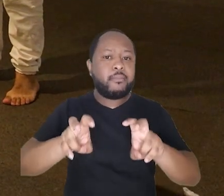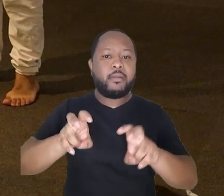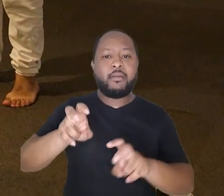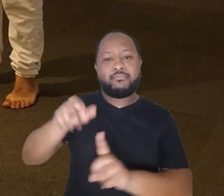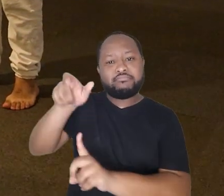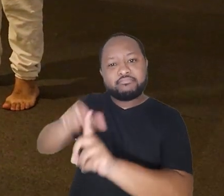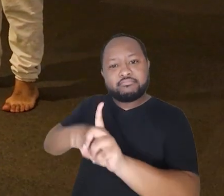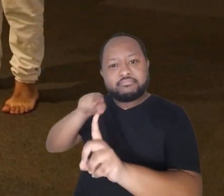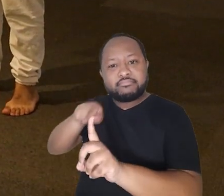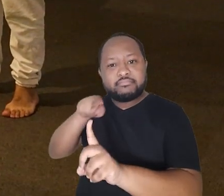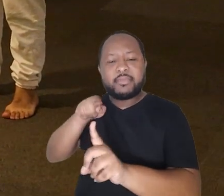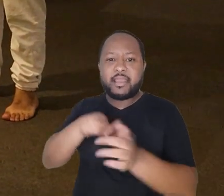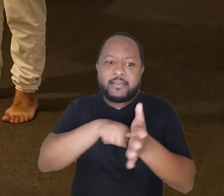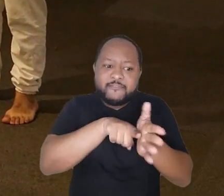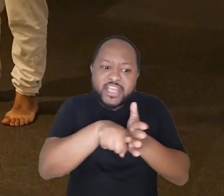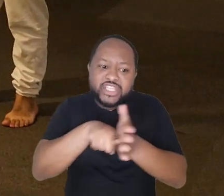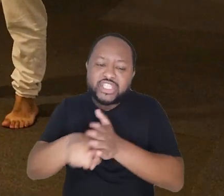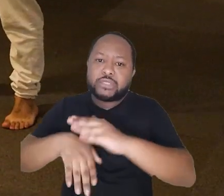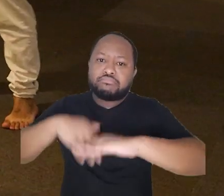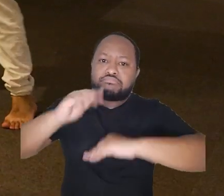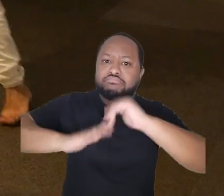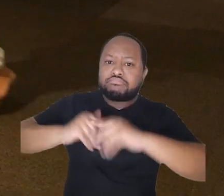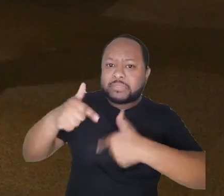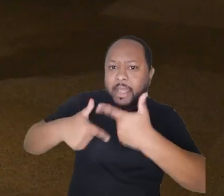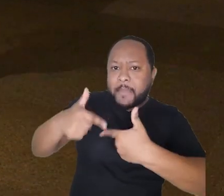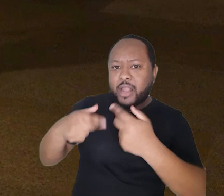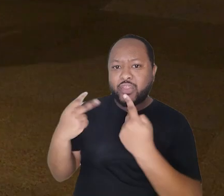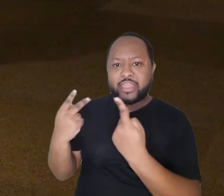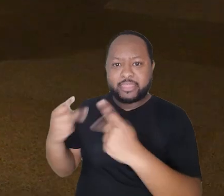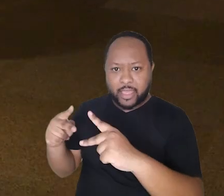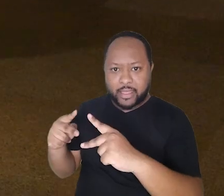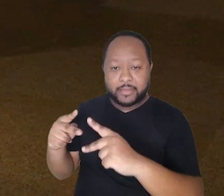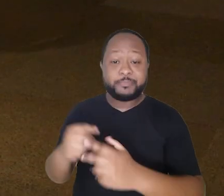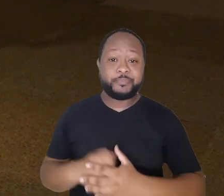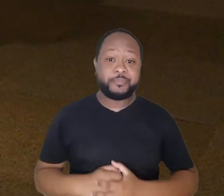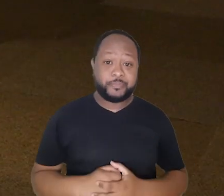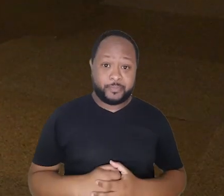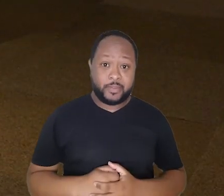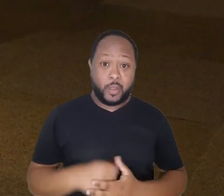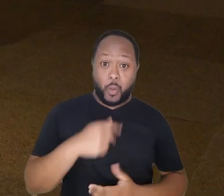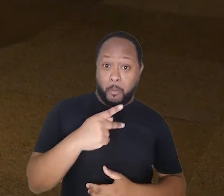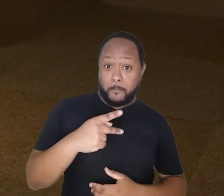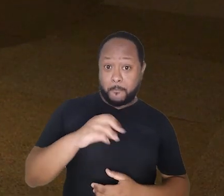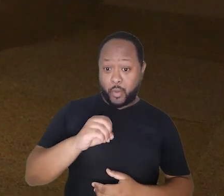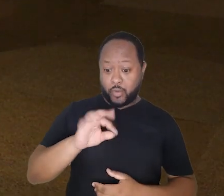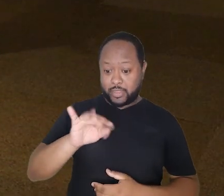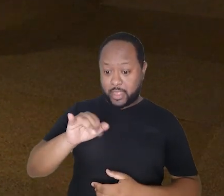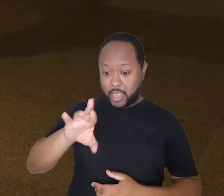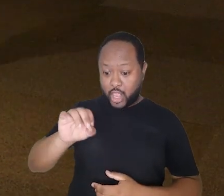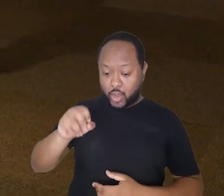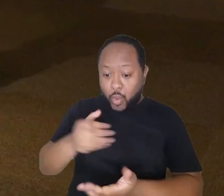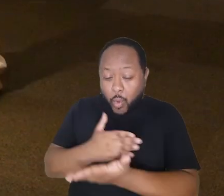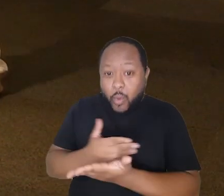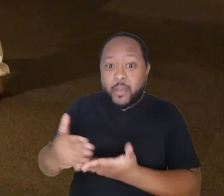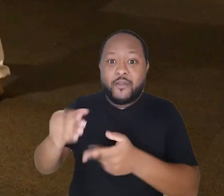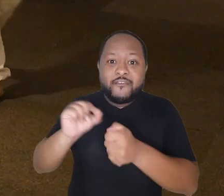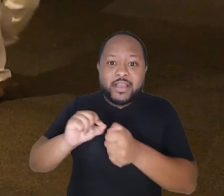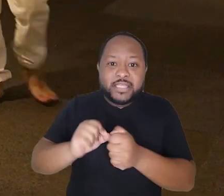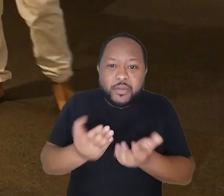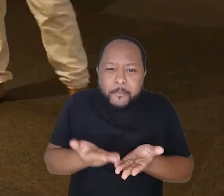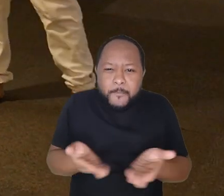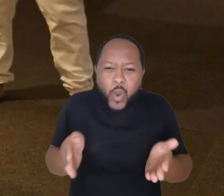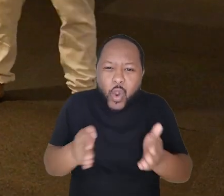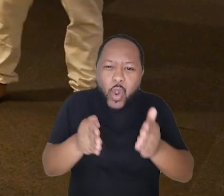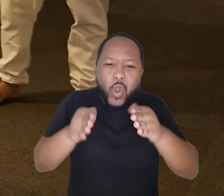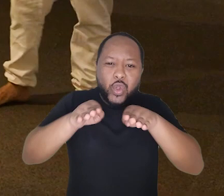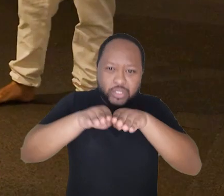Antônio Poteiro investiga na produção dele. O Antônio Poteiro, ele, então, começou fazendo potes, isso